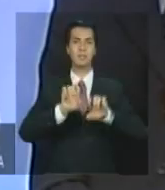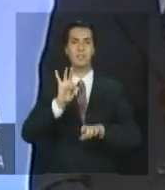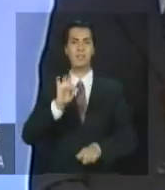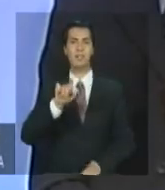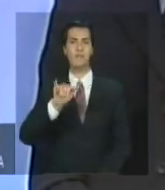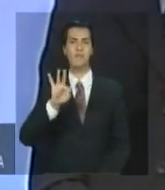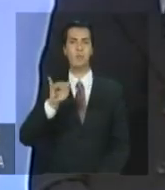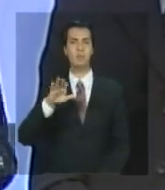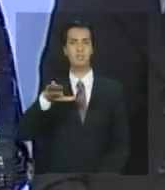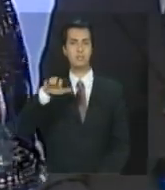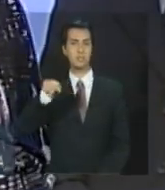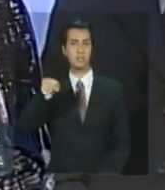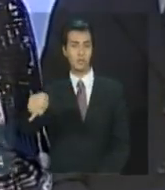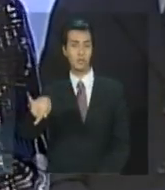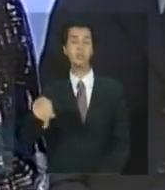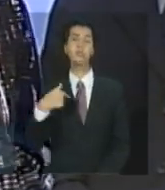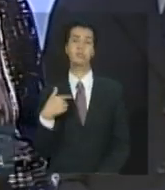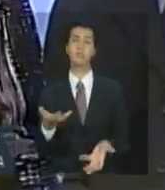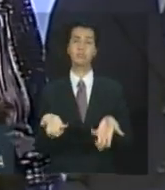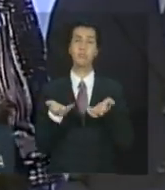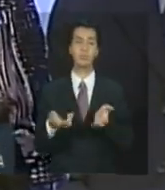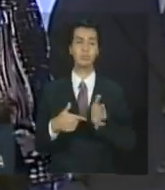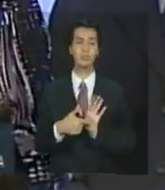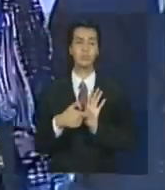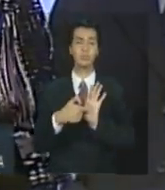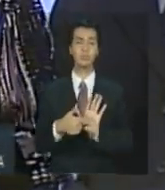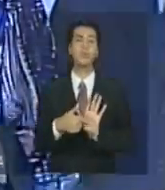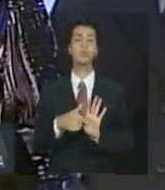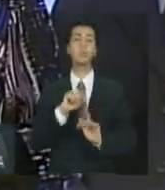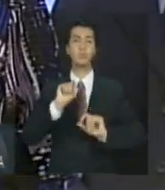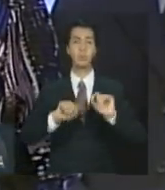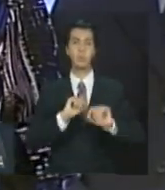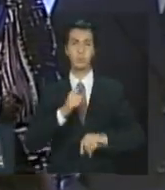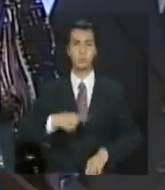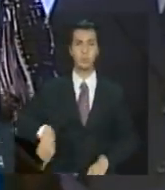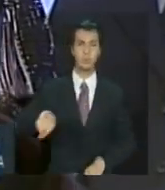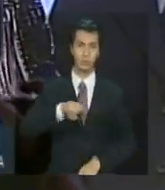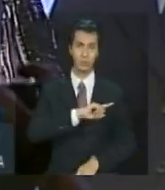Telefônica, e queria mostrar que nós